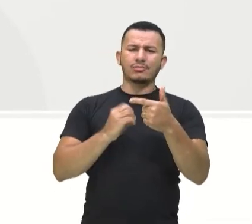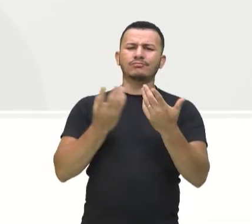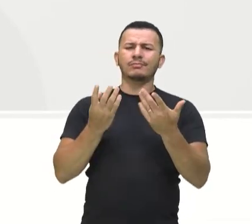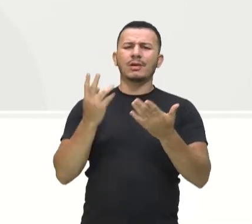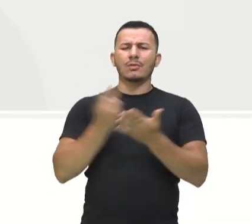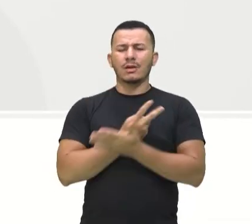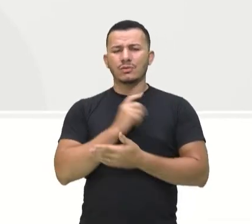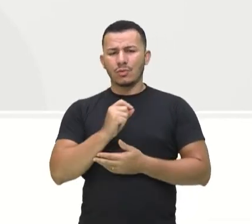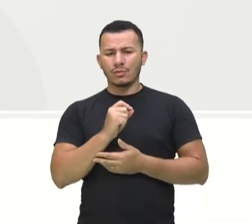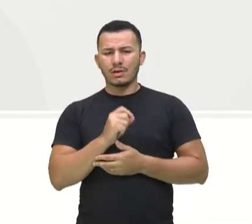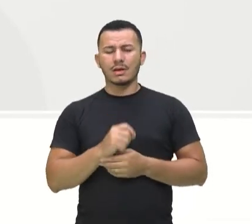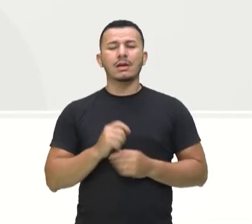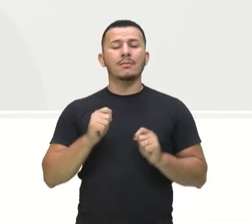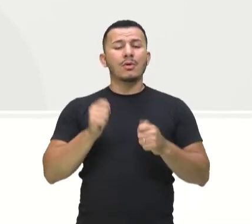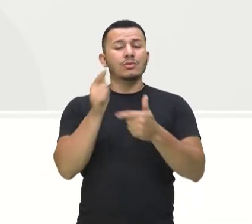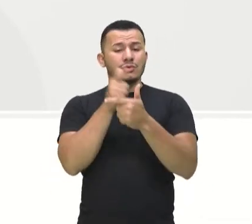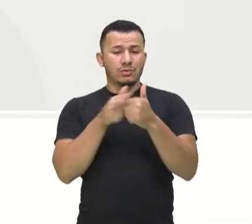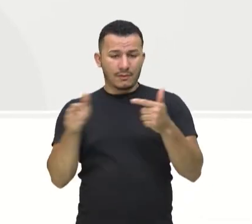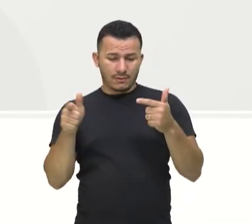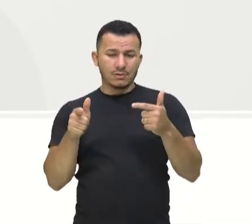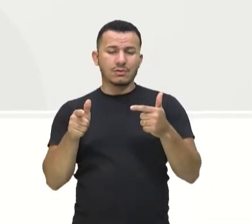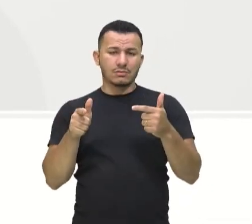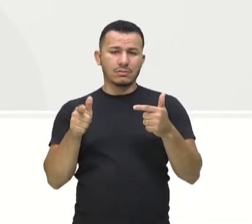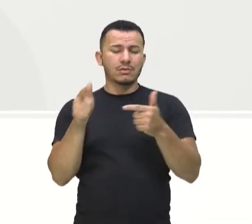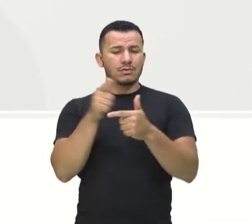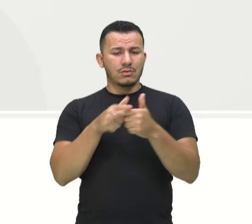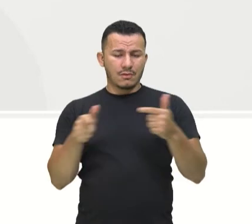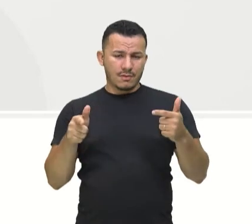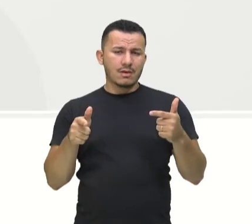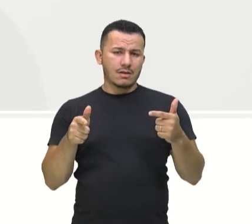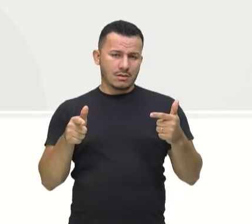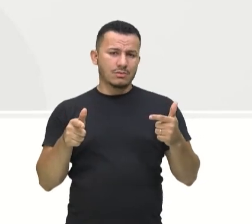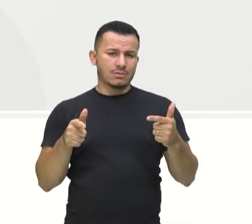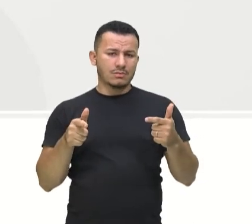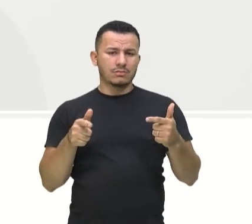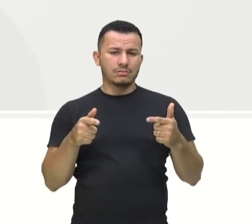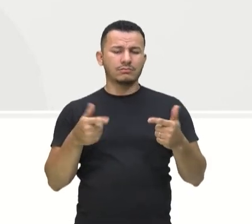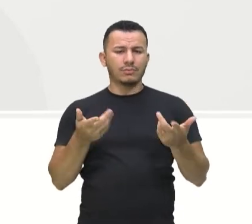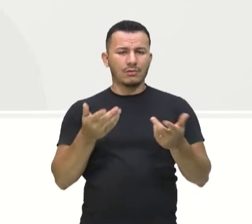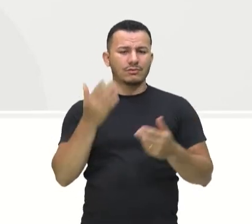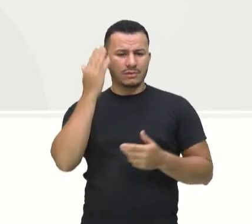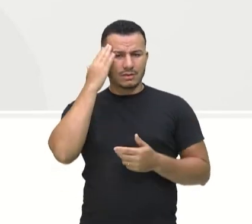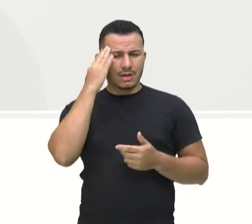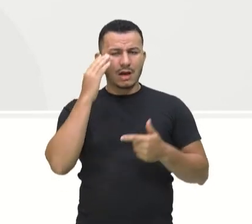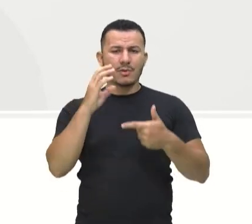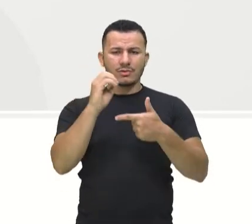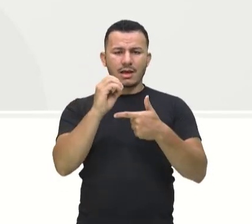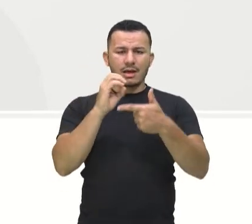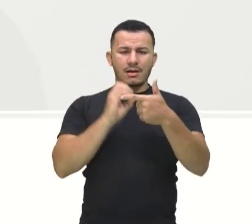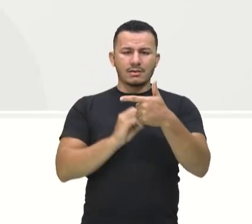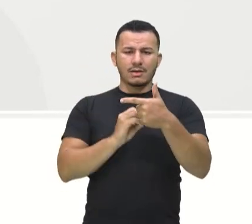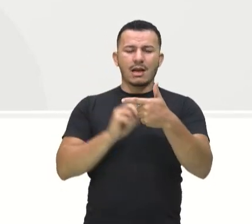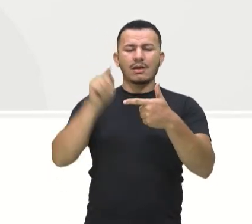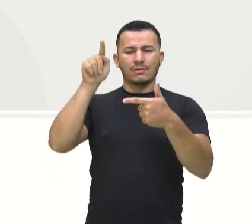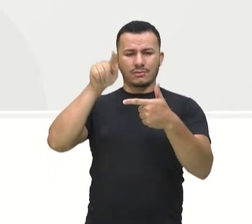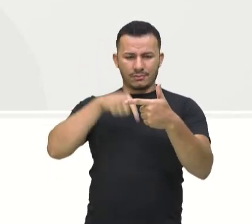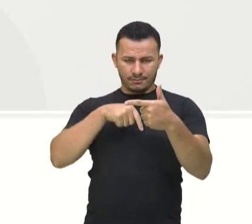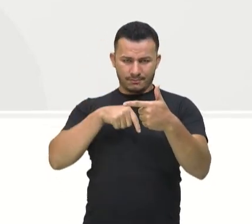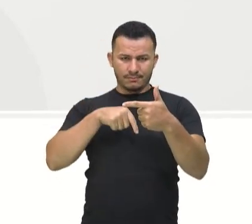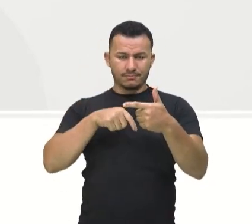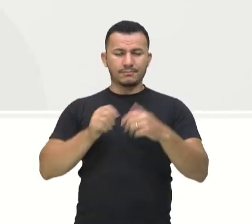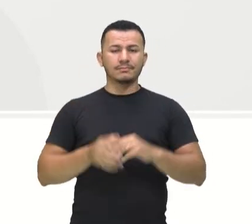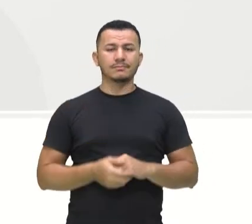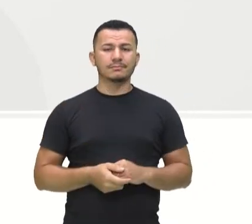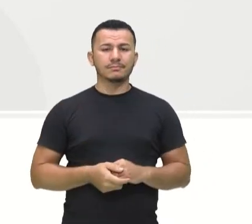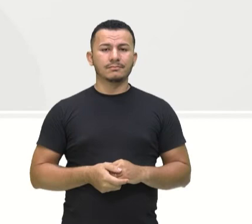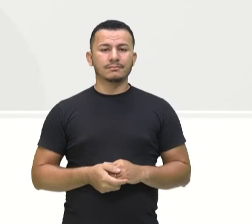faz? Simplifica, tá, pessoal? Para facilitar aí a sua vida. Você já viu isso ao longo da vida acadêmica, a gente vai continuar